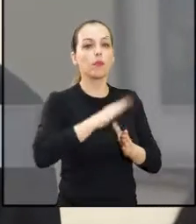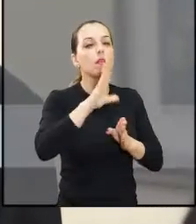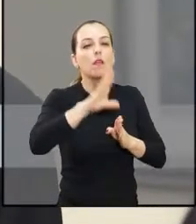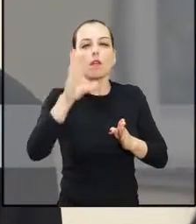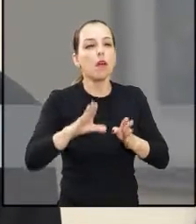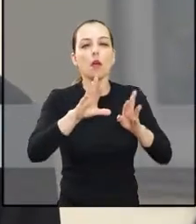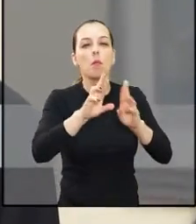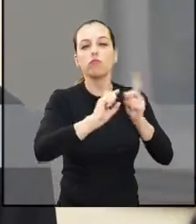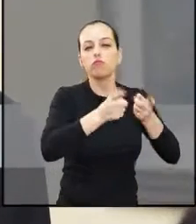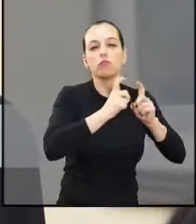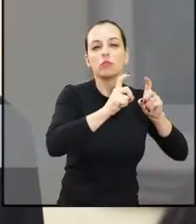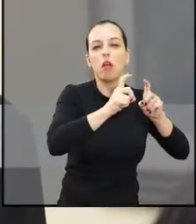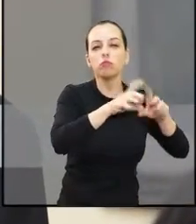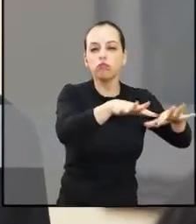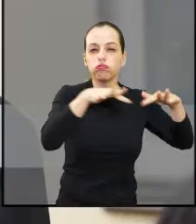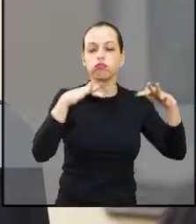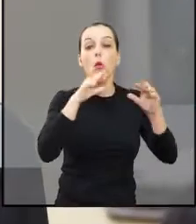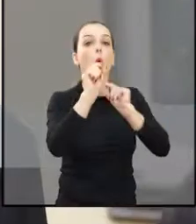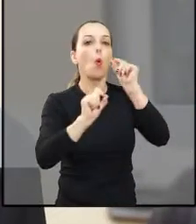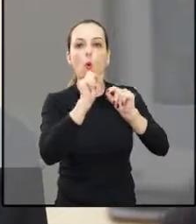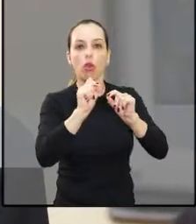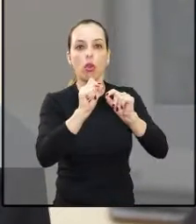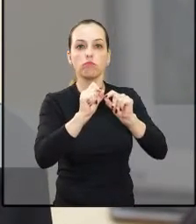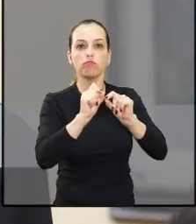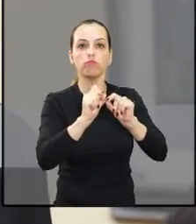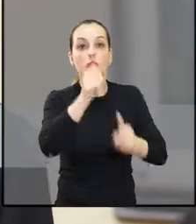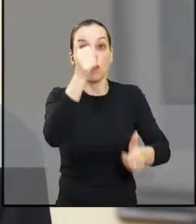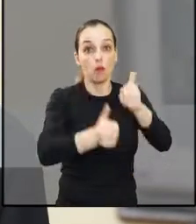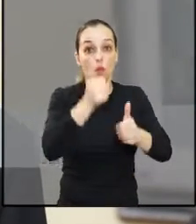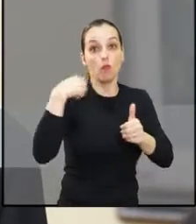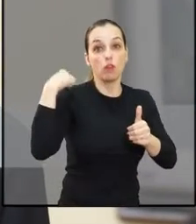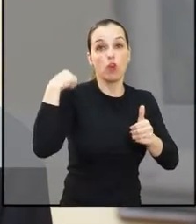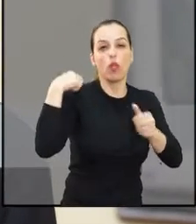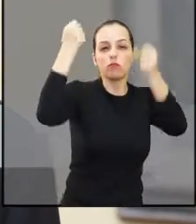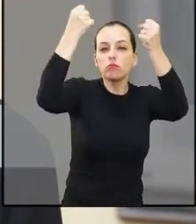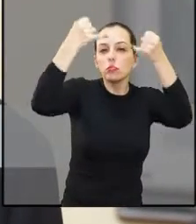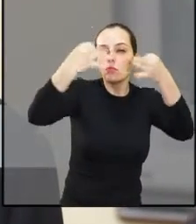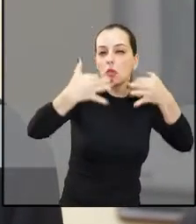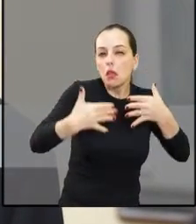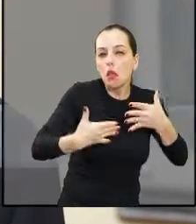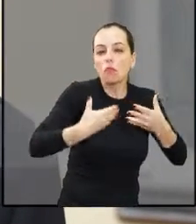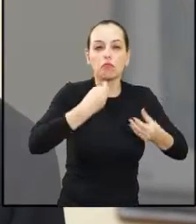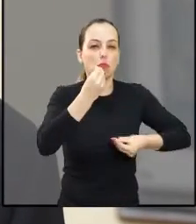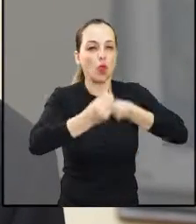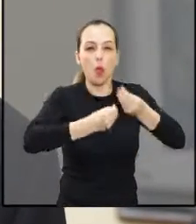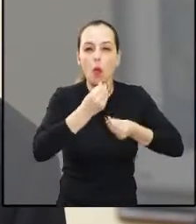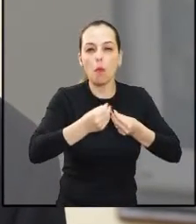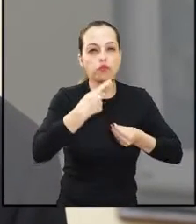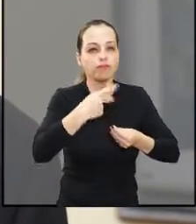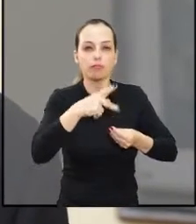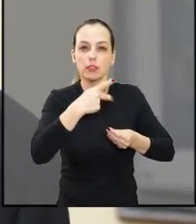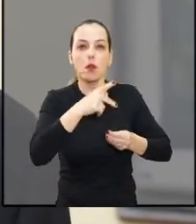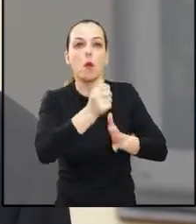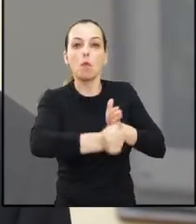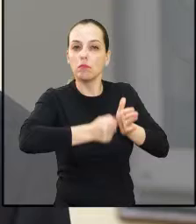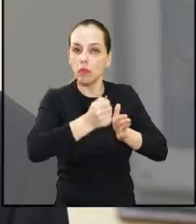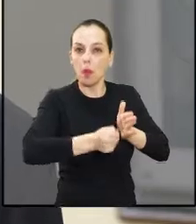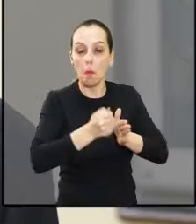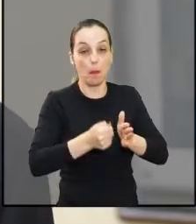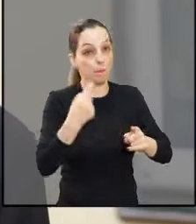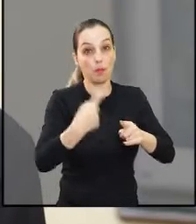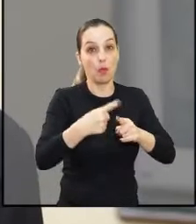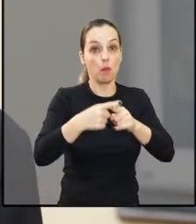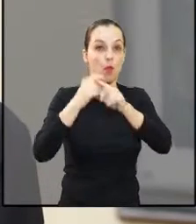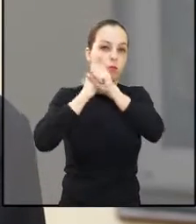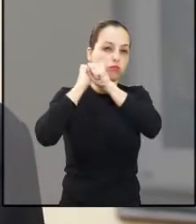da audiência pública seria para fortalecer e explicar como vai ser o futebol amador de Araraquara. Porque tem